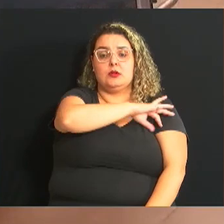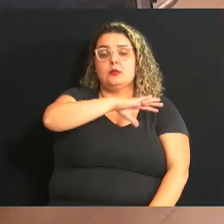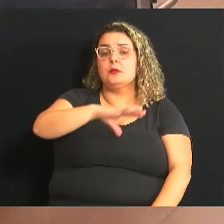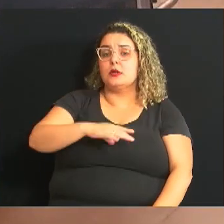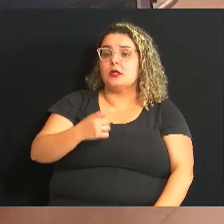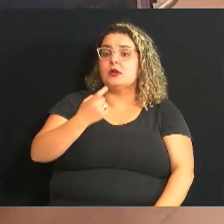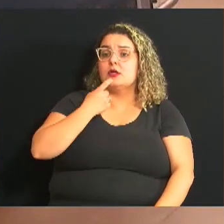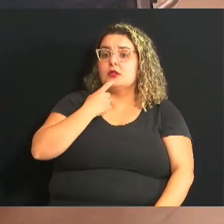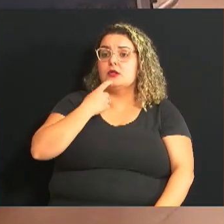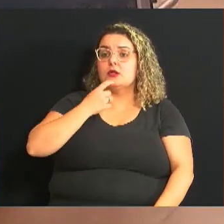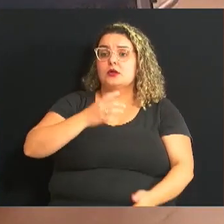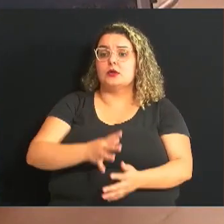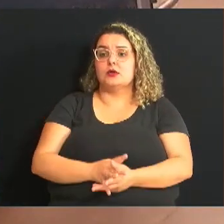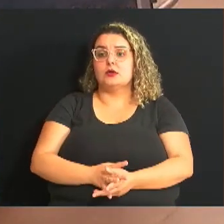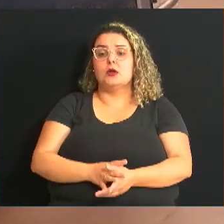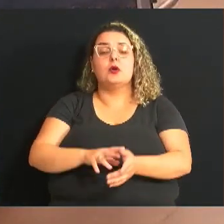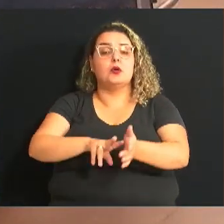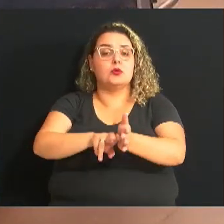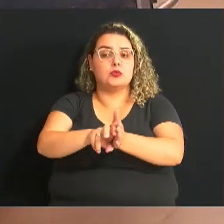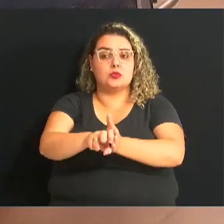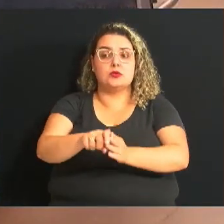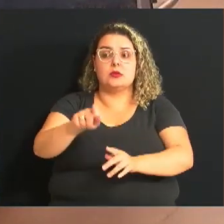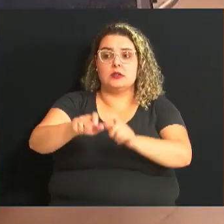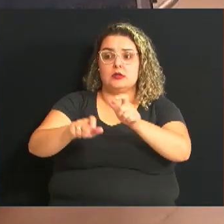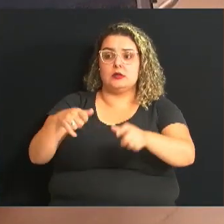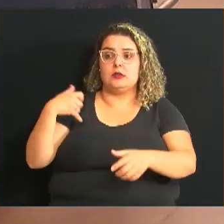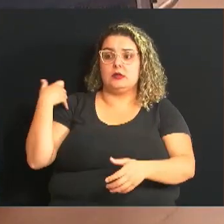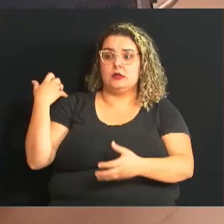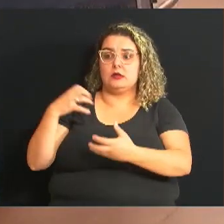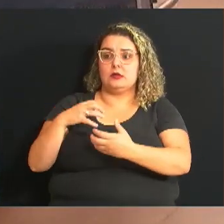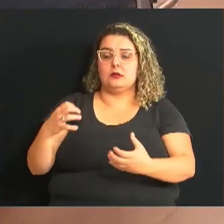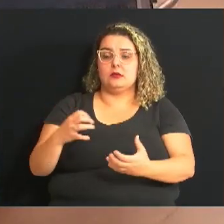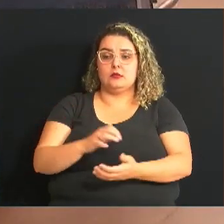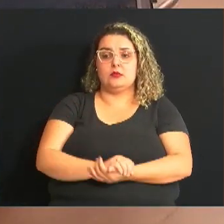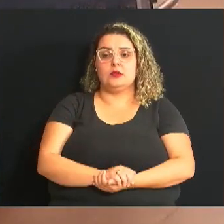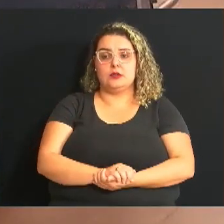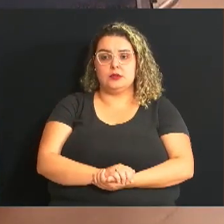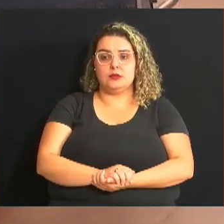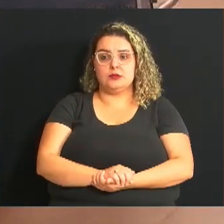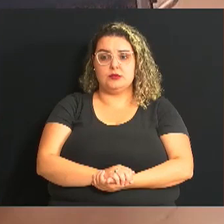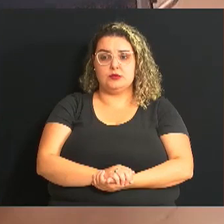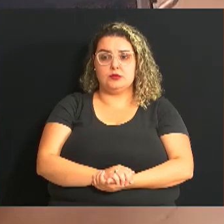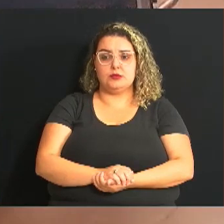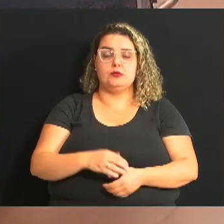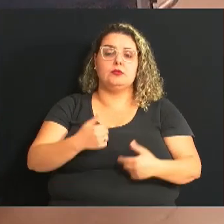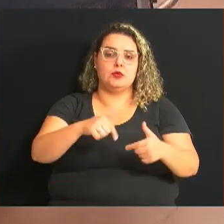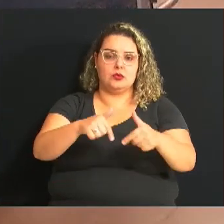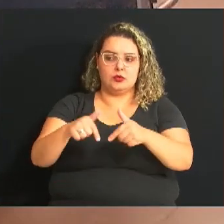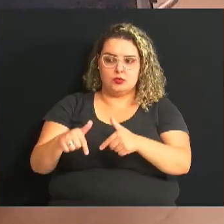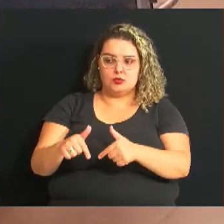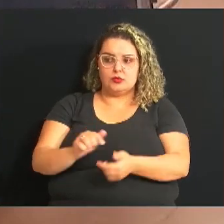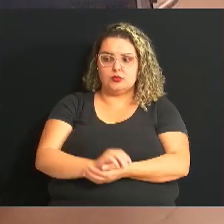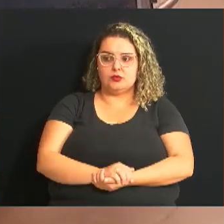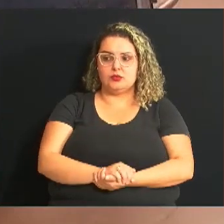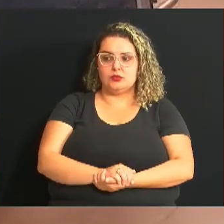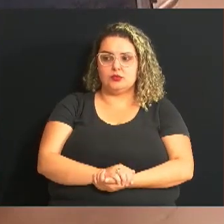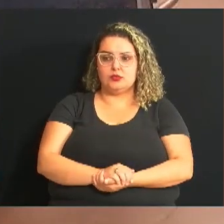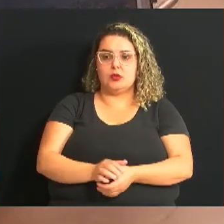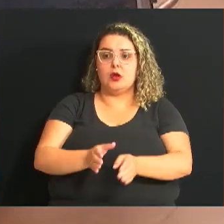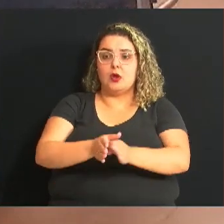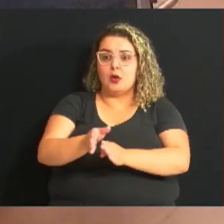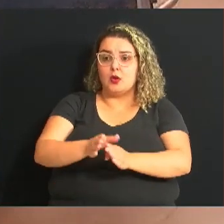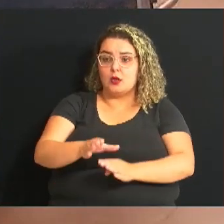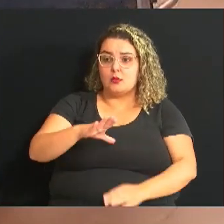que foi o diagnóstico da pessoa idosa. Ela foi um trabalho que o Conselho Municipal do